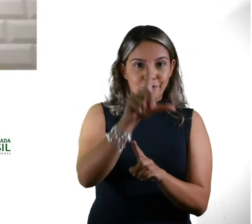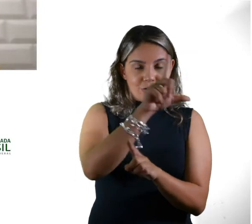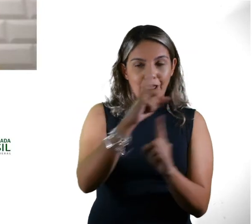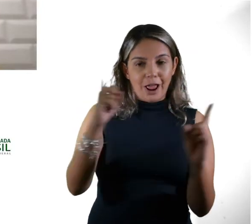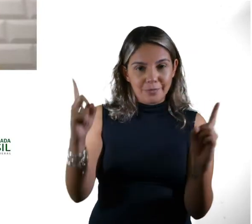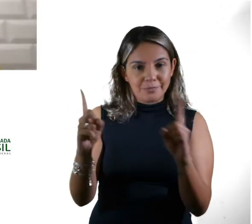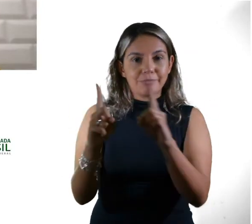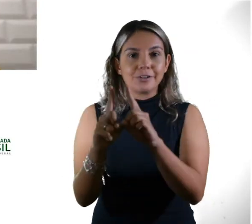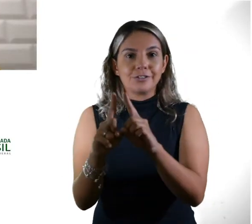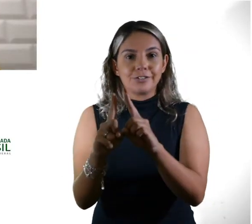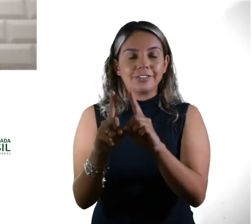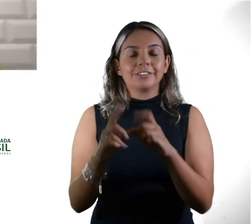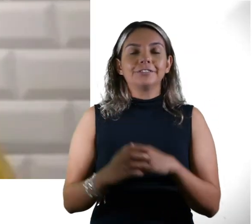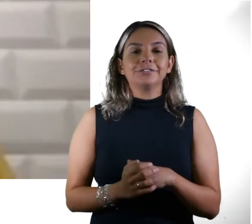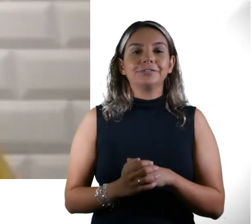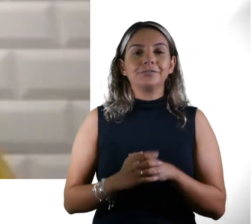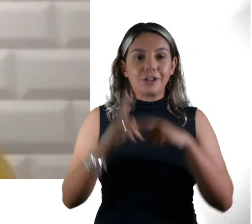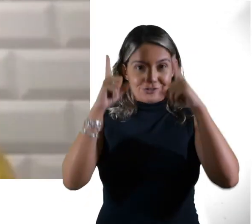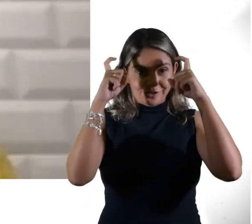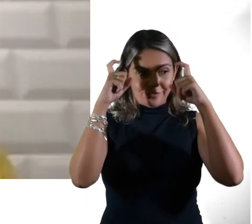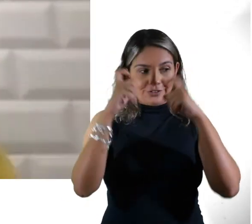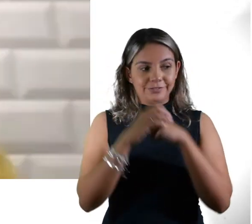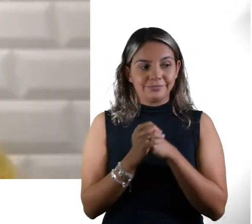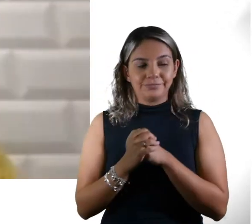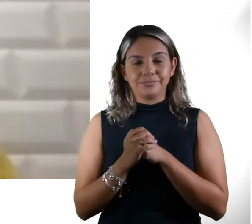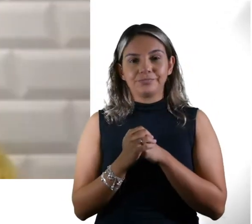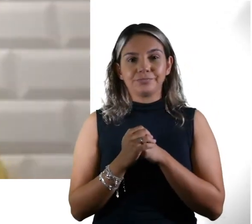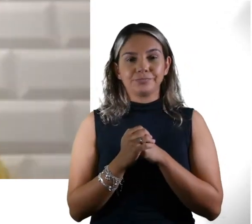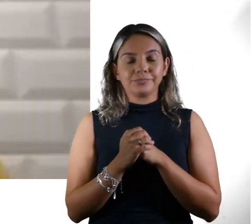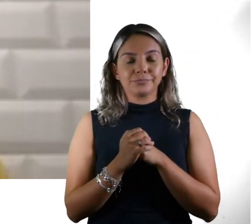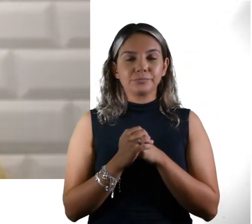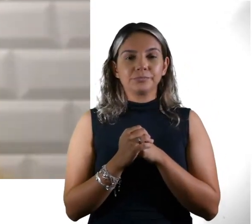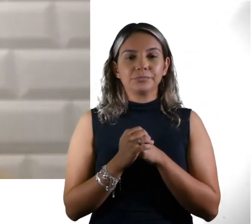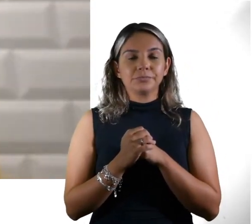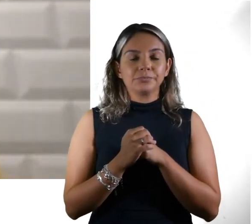Eu vi. de ayatollahs, não é? Assim, Ayatollah.